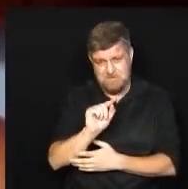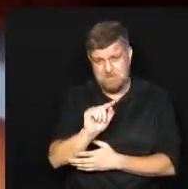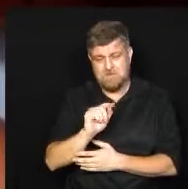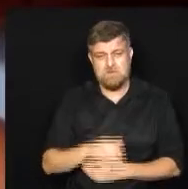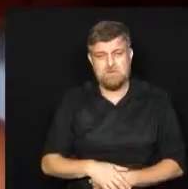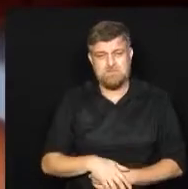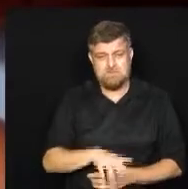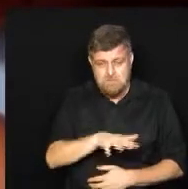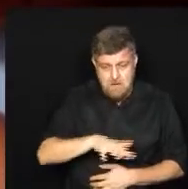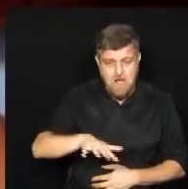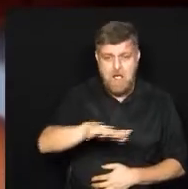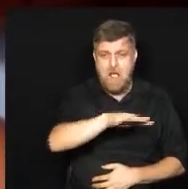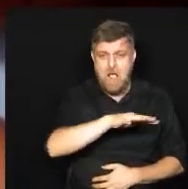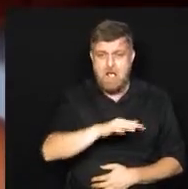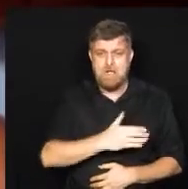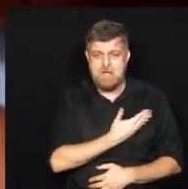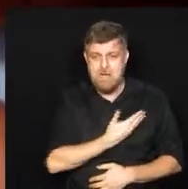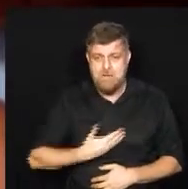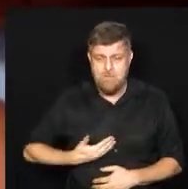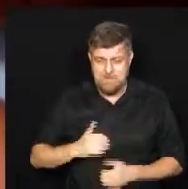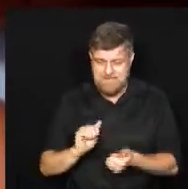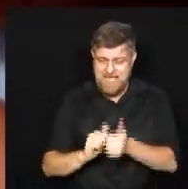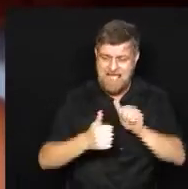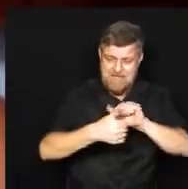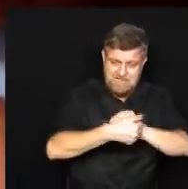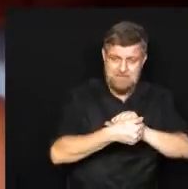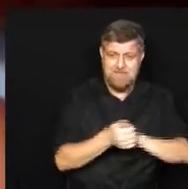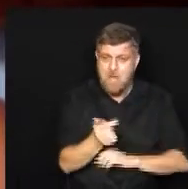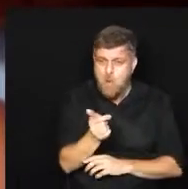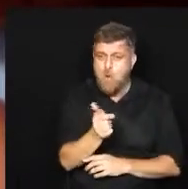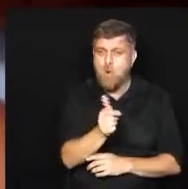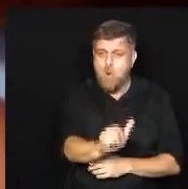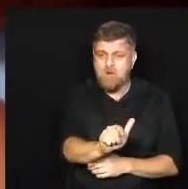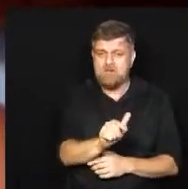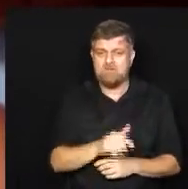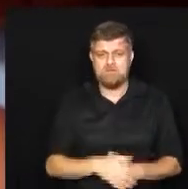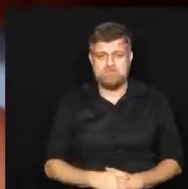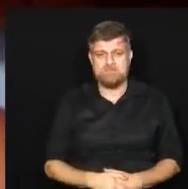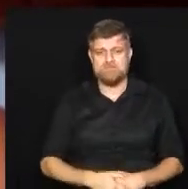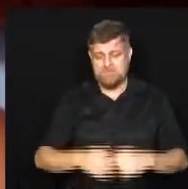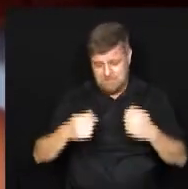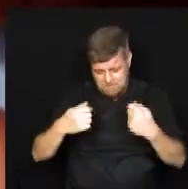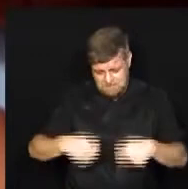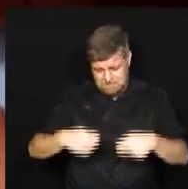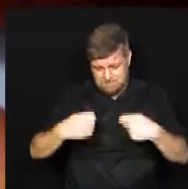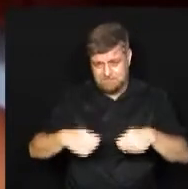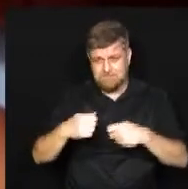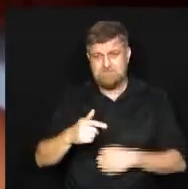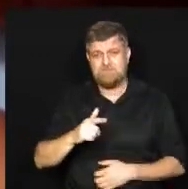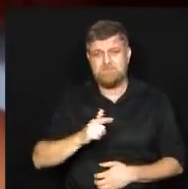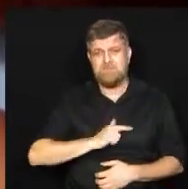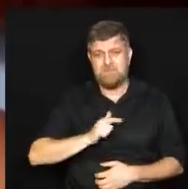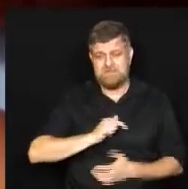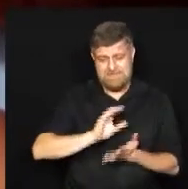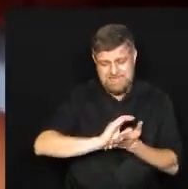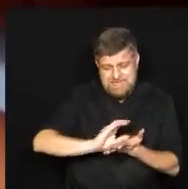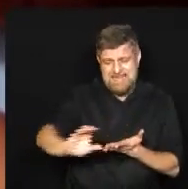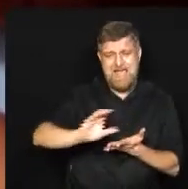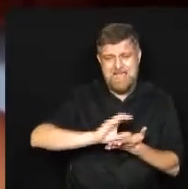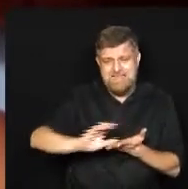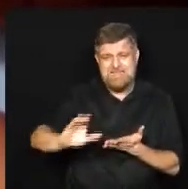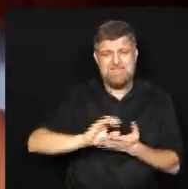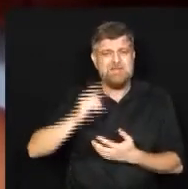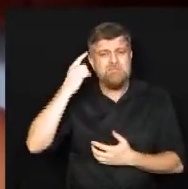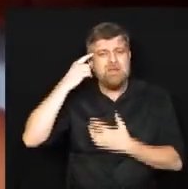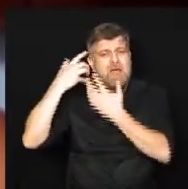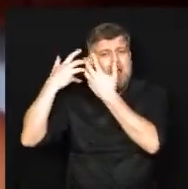dos serviços estarem adaptados. De novo, isso cabe, de novo, é necessário que tenha investimento para